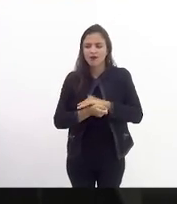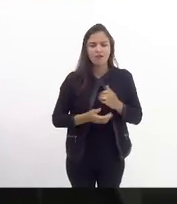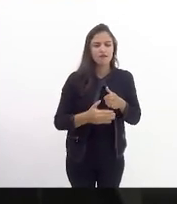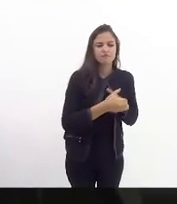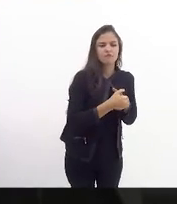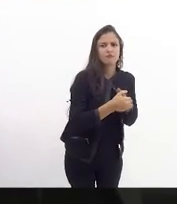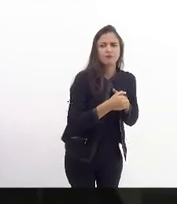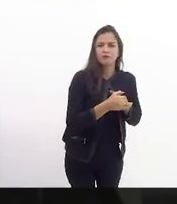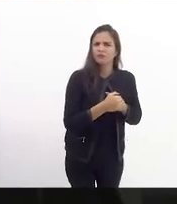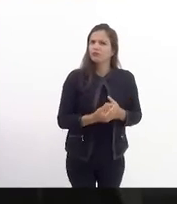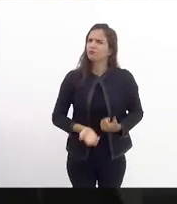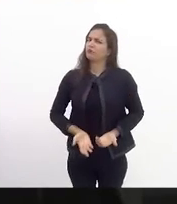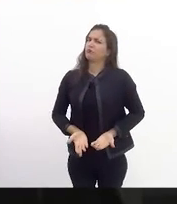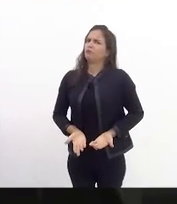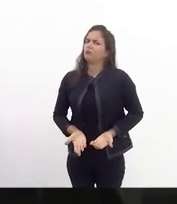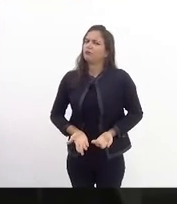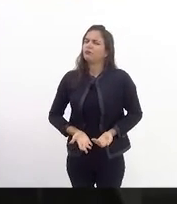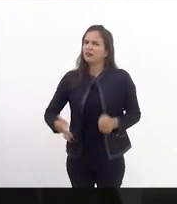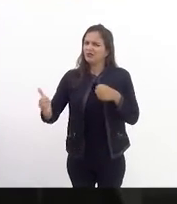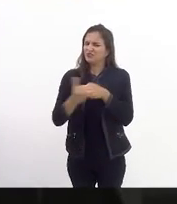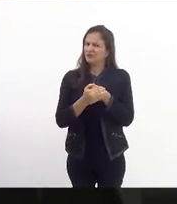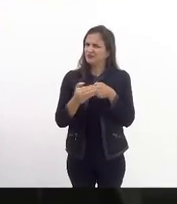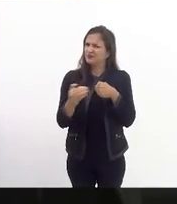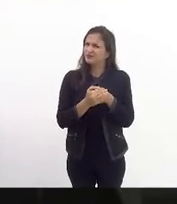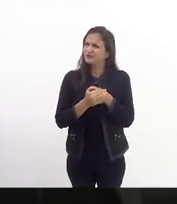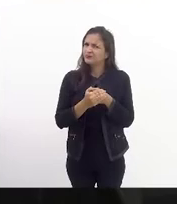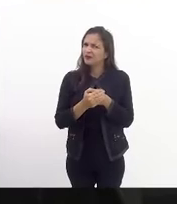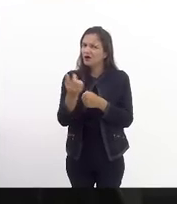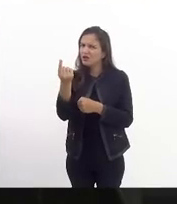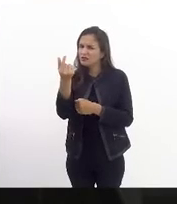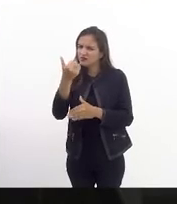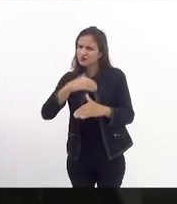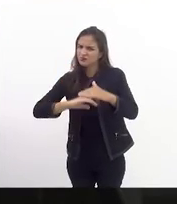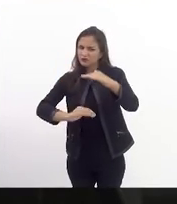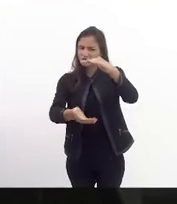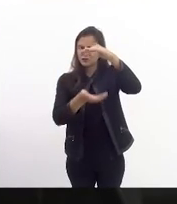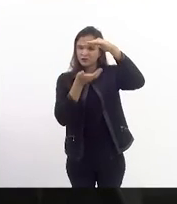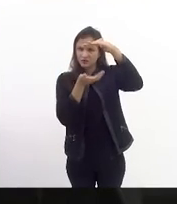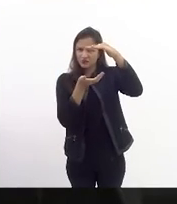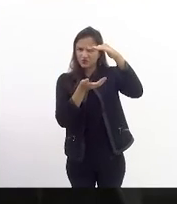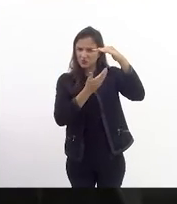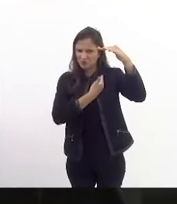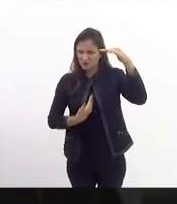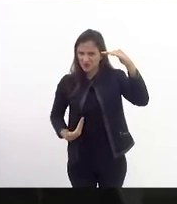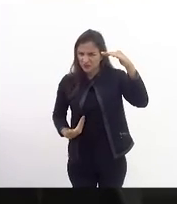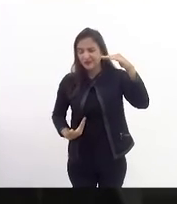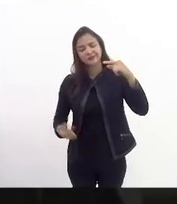se não tem uma parte secreta, não é orçamento público. E essa discussão...